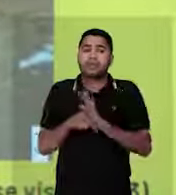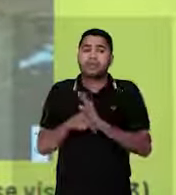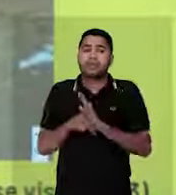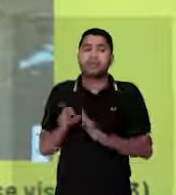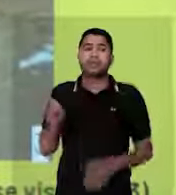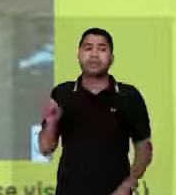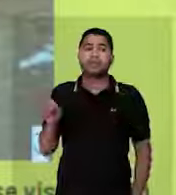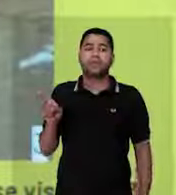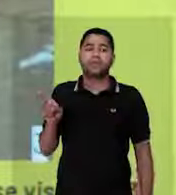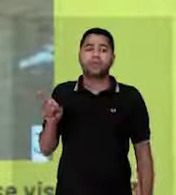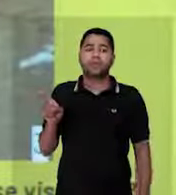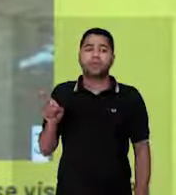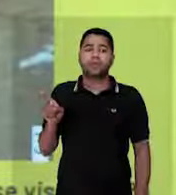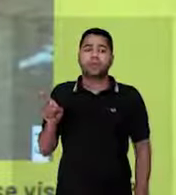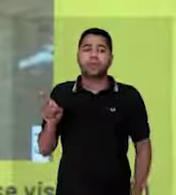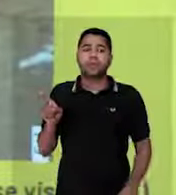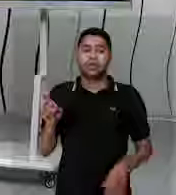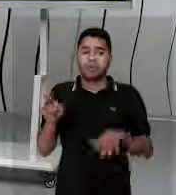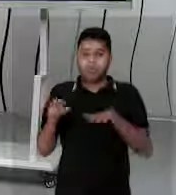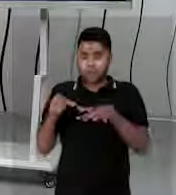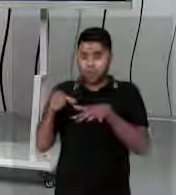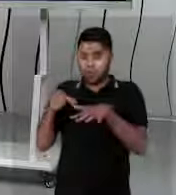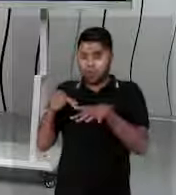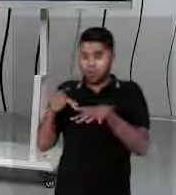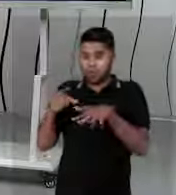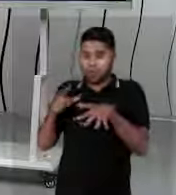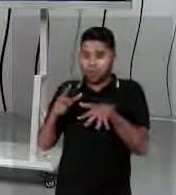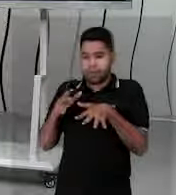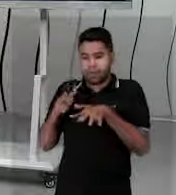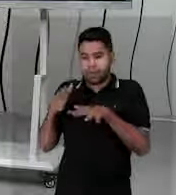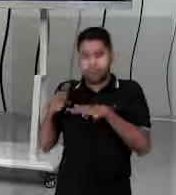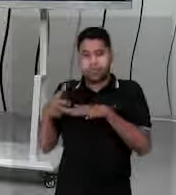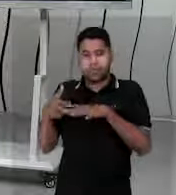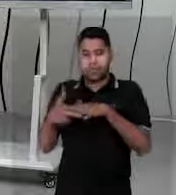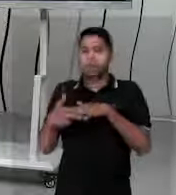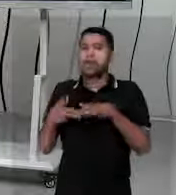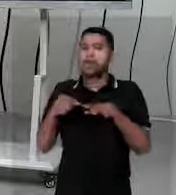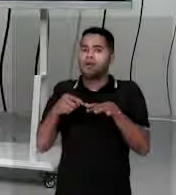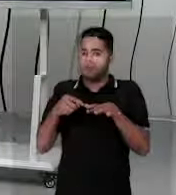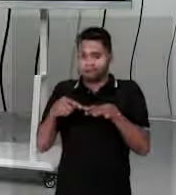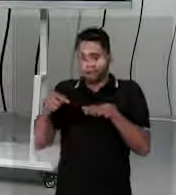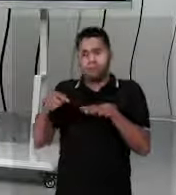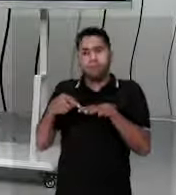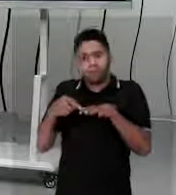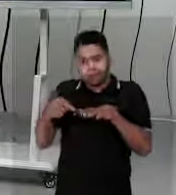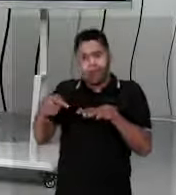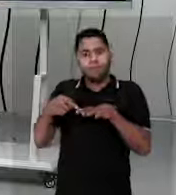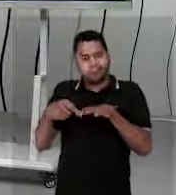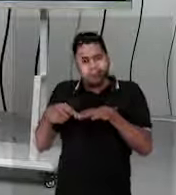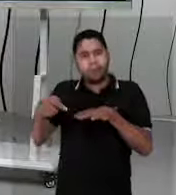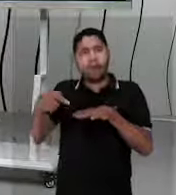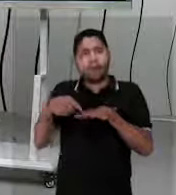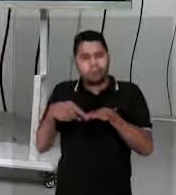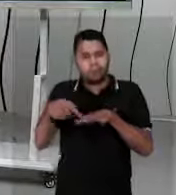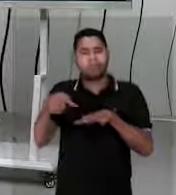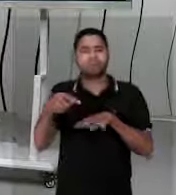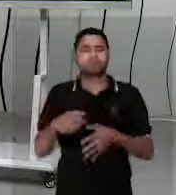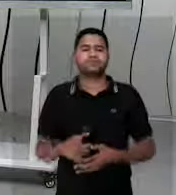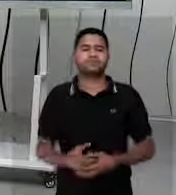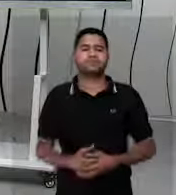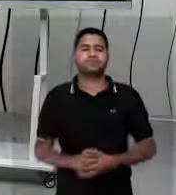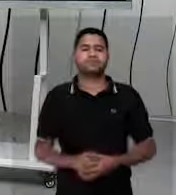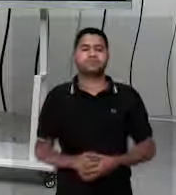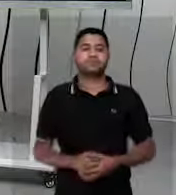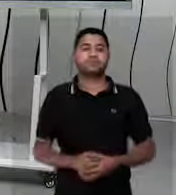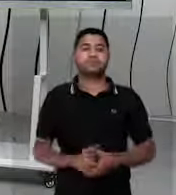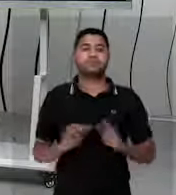leishmaniose, que é o crescimento da unha. Você pode cortar que a unha não para de crescer, ela continua o seu crescimento.